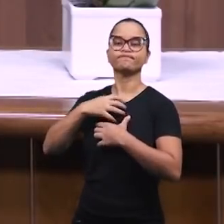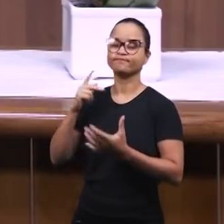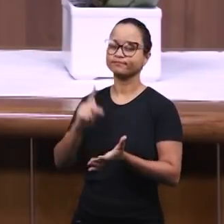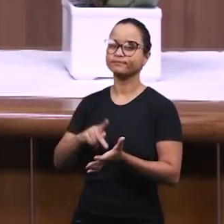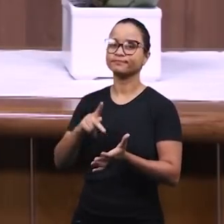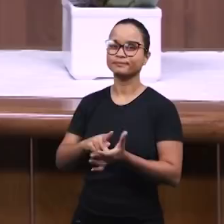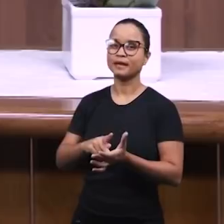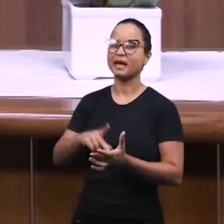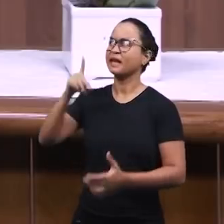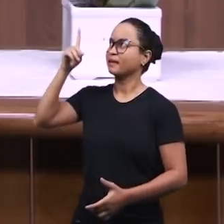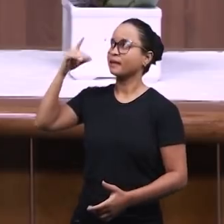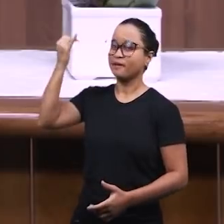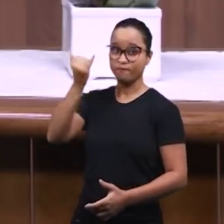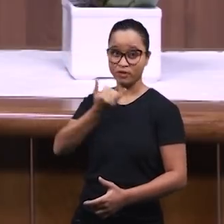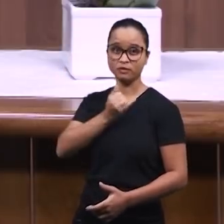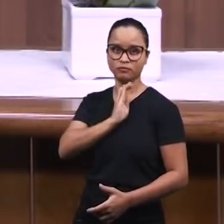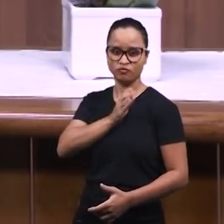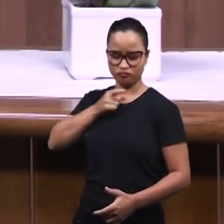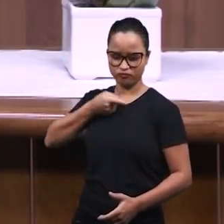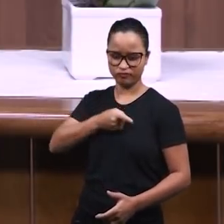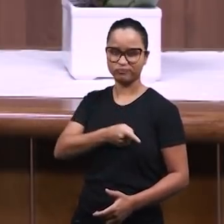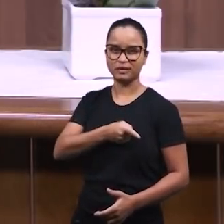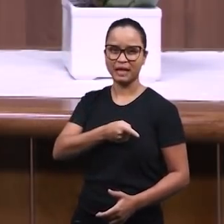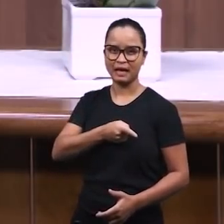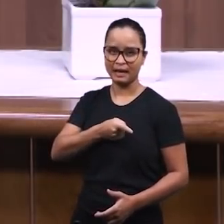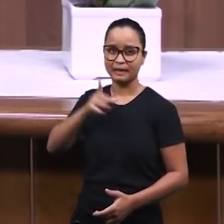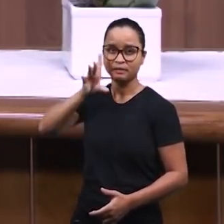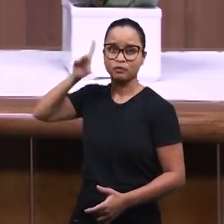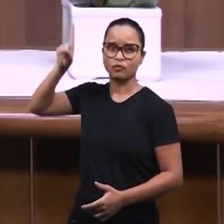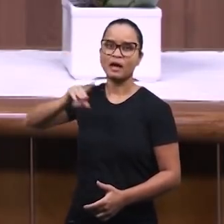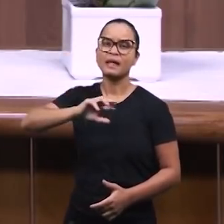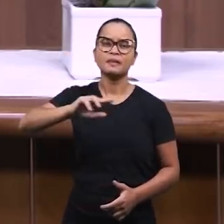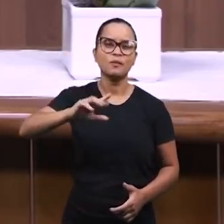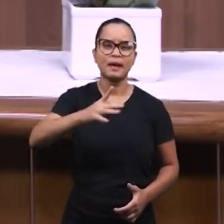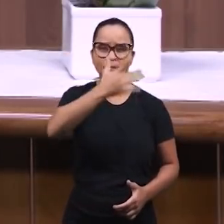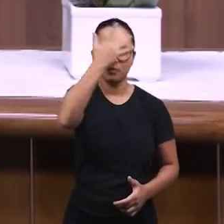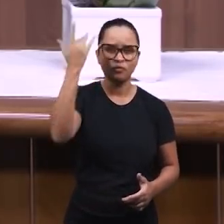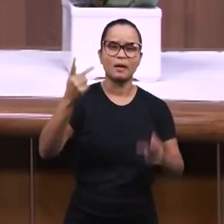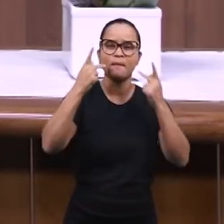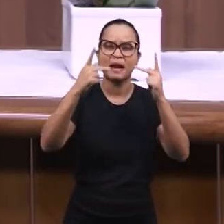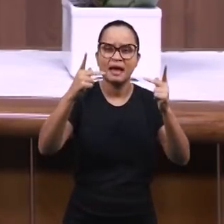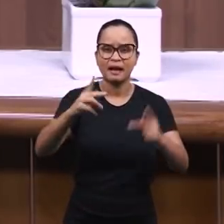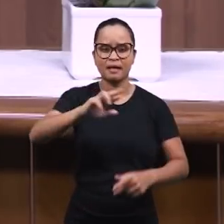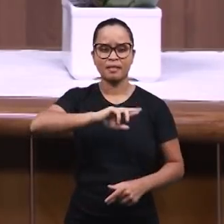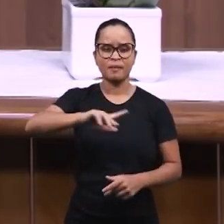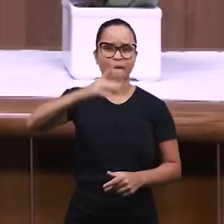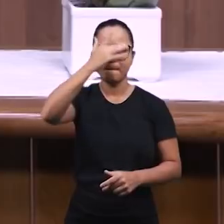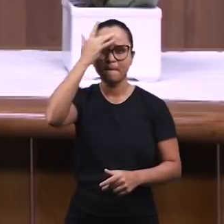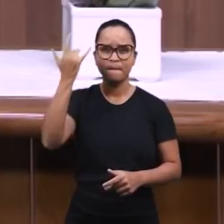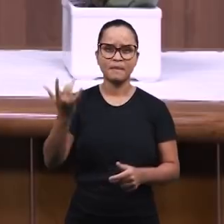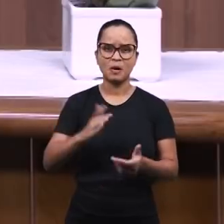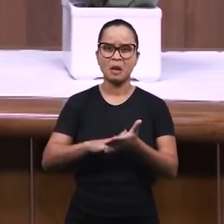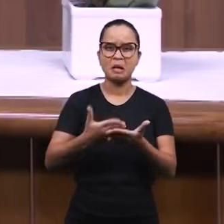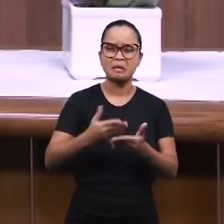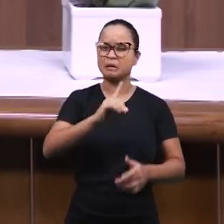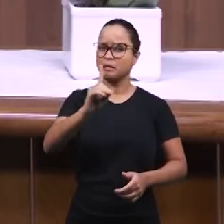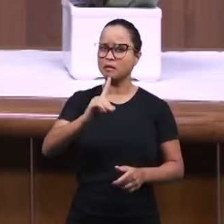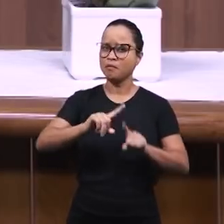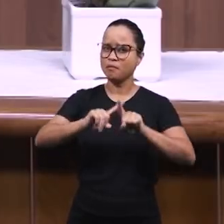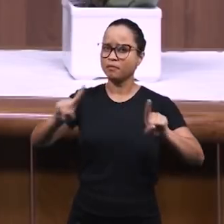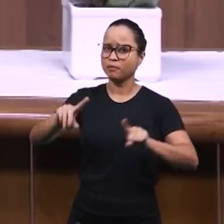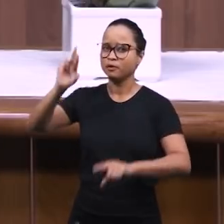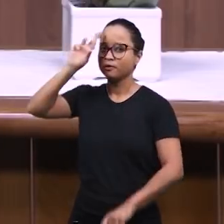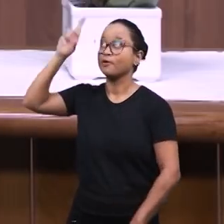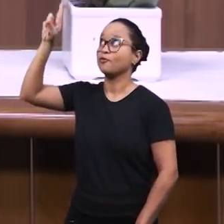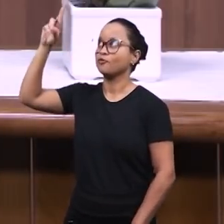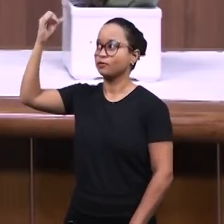É a voz dele que entra no seu coração. Não é aquele que prega, não é aquele que aparece, mas é a voz do